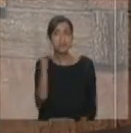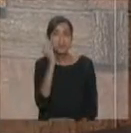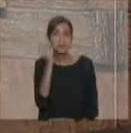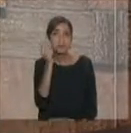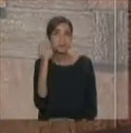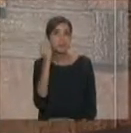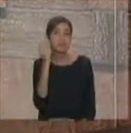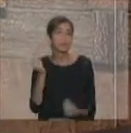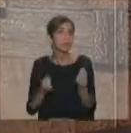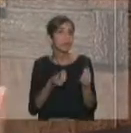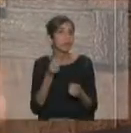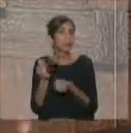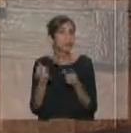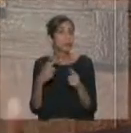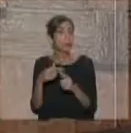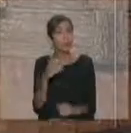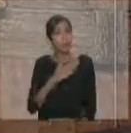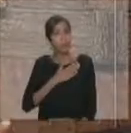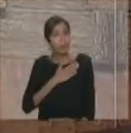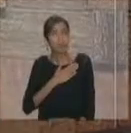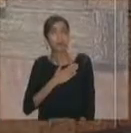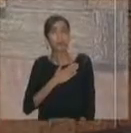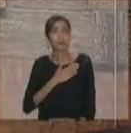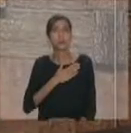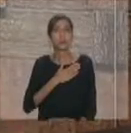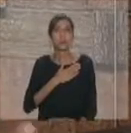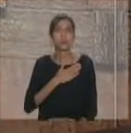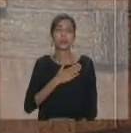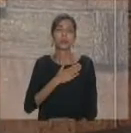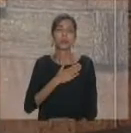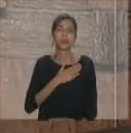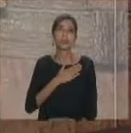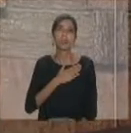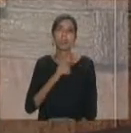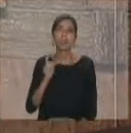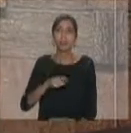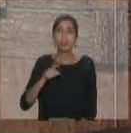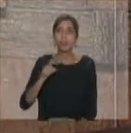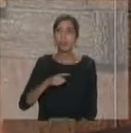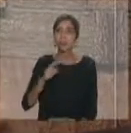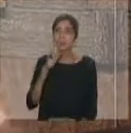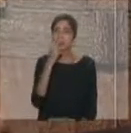experimentar. Que eu gostava muito era muito